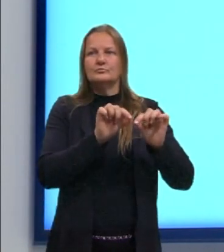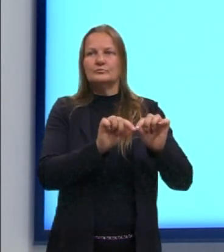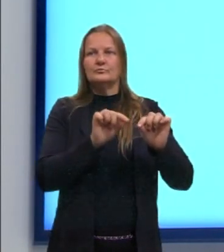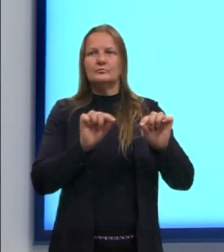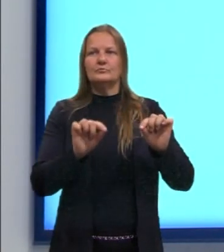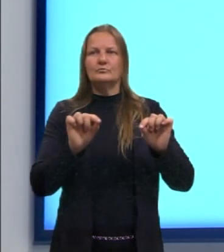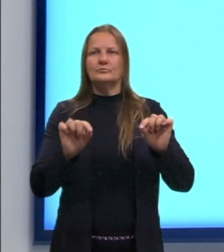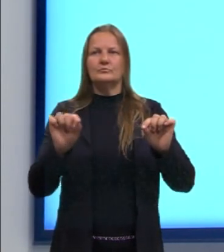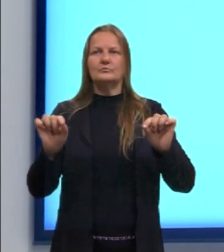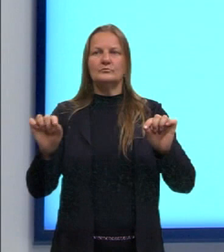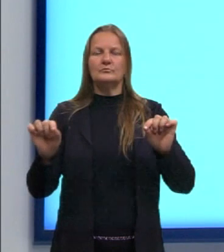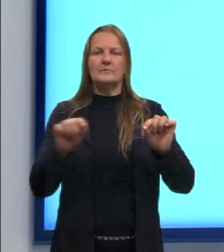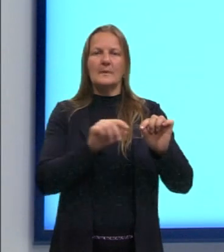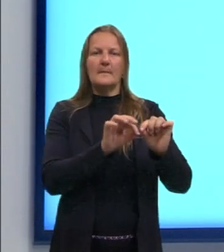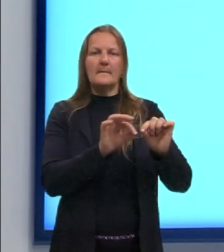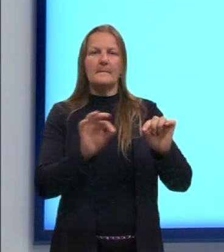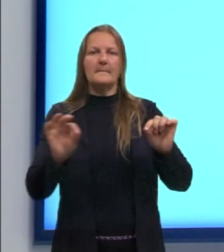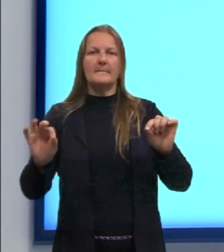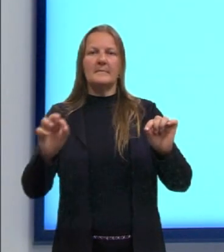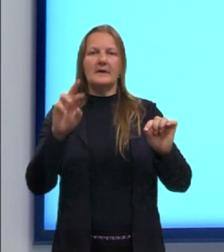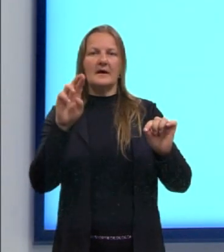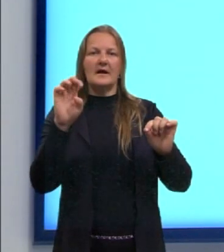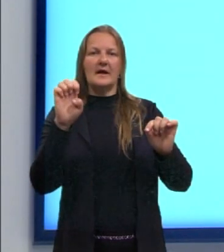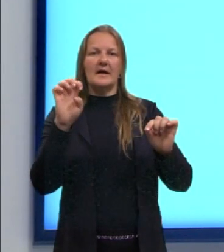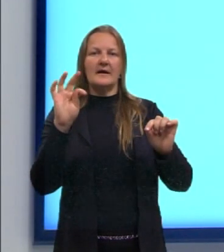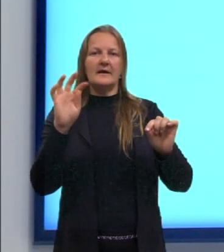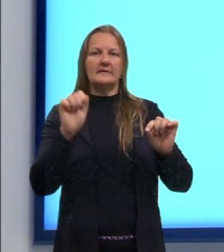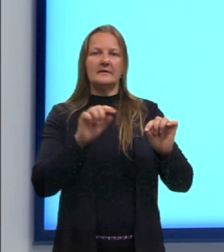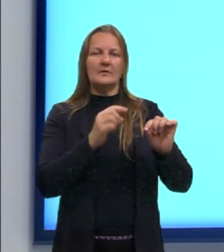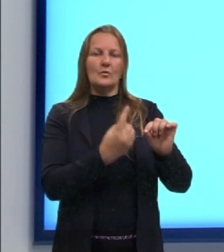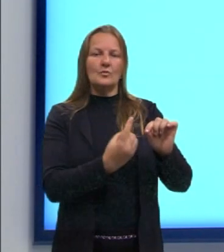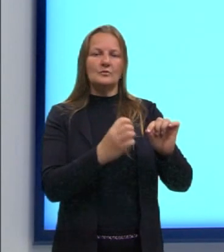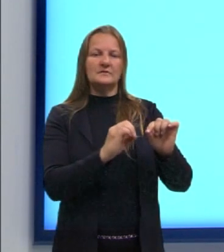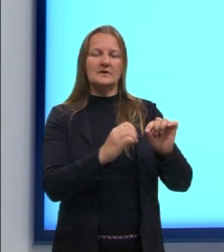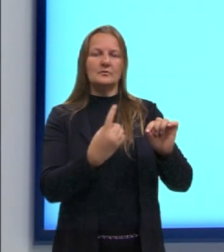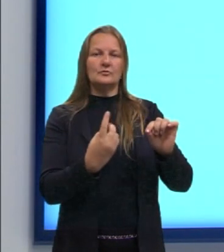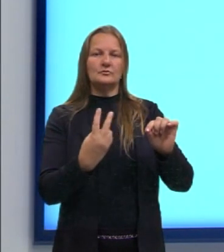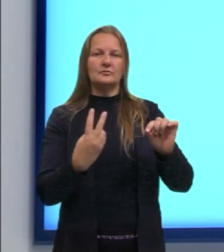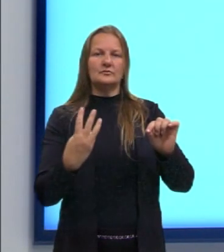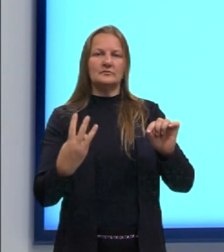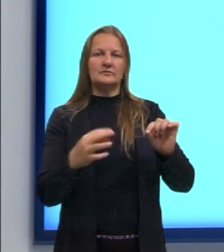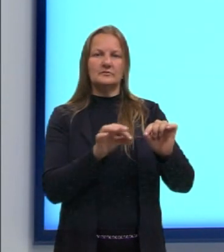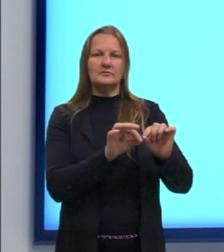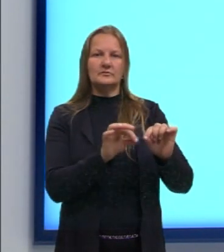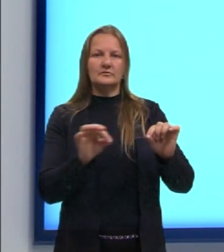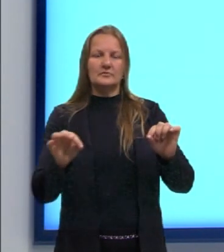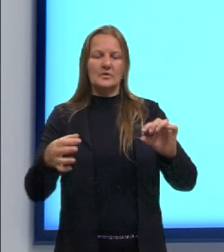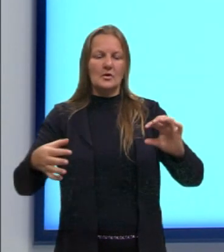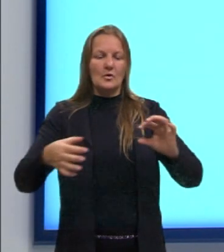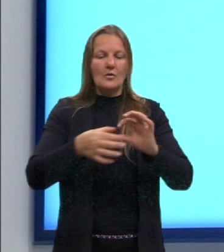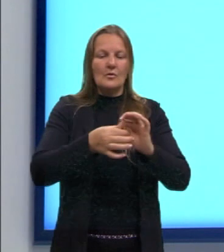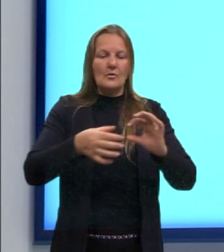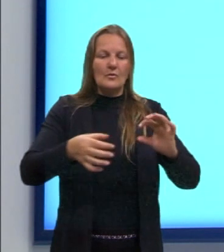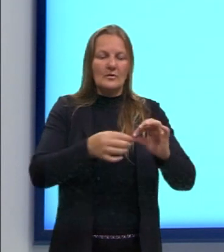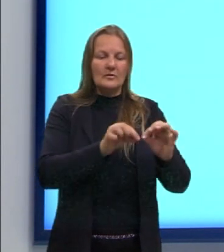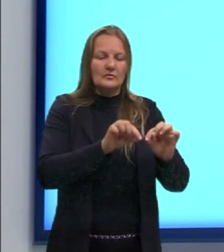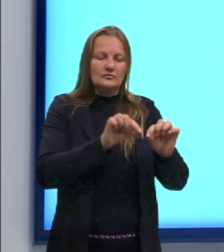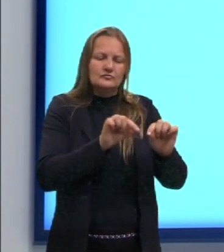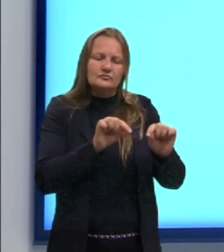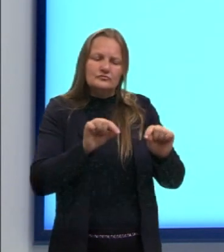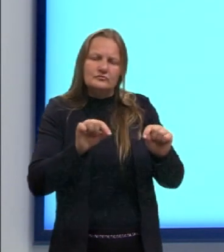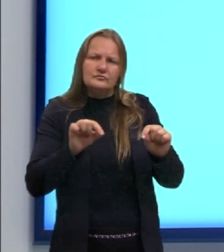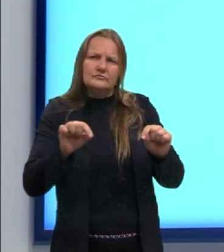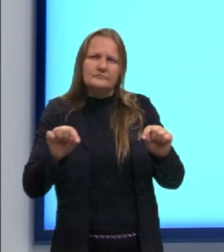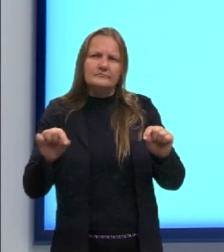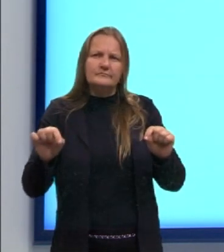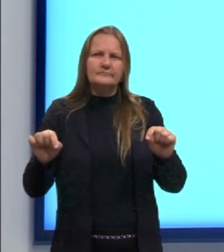ali os pontos 0, 1, 2 e 3, lembrando, né, que entre dois pontos existem infinitos